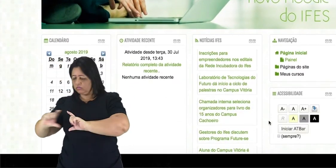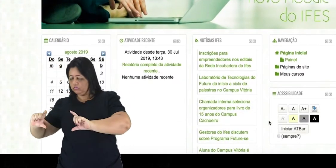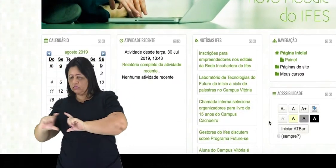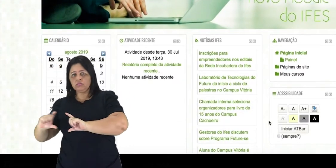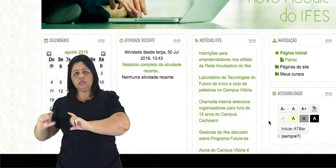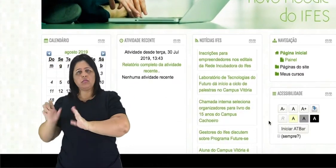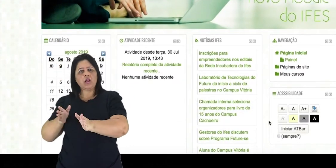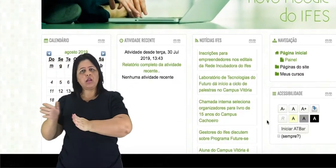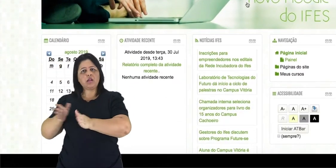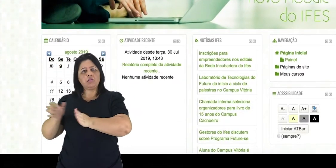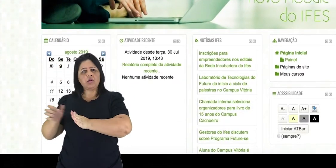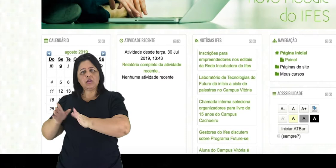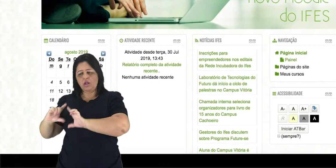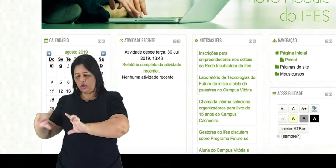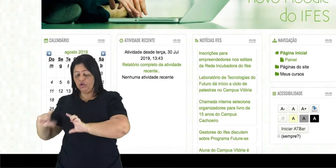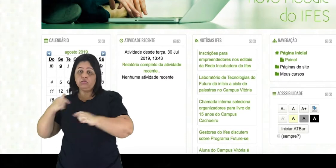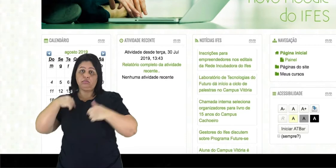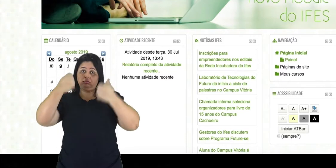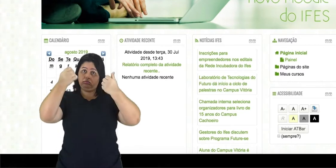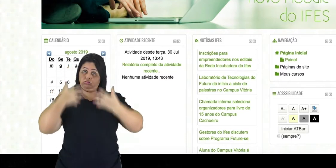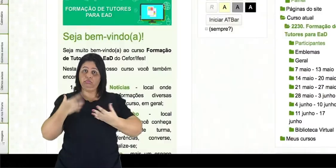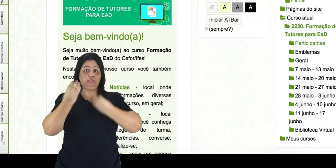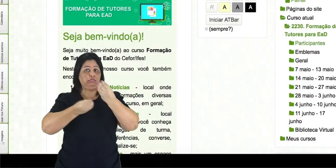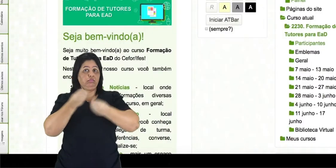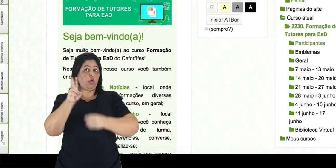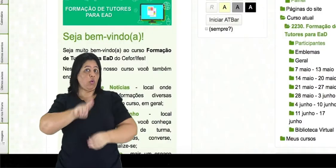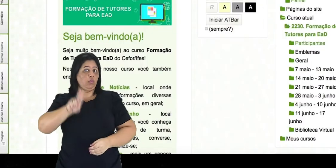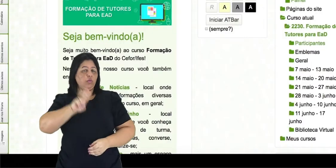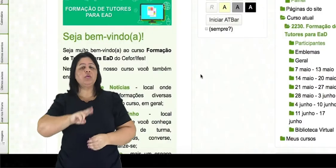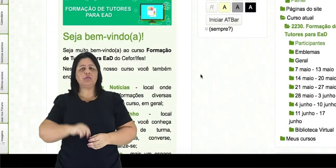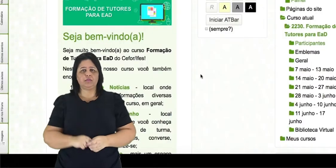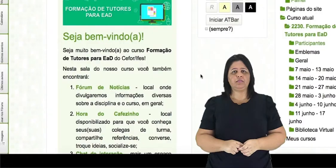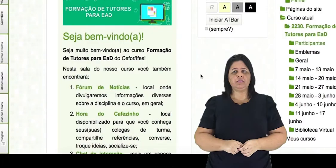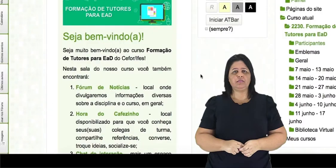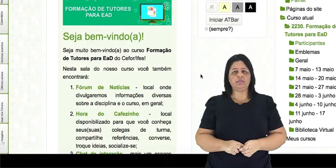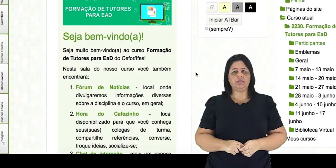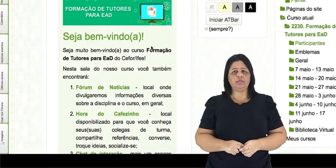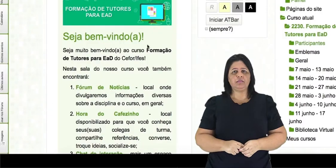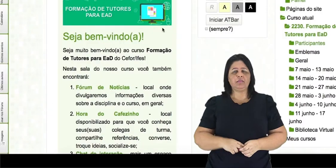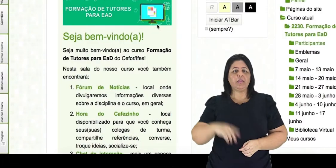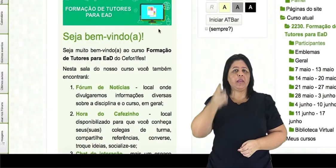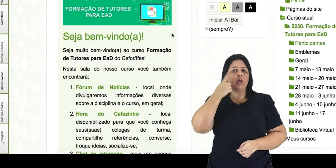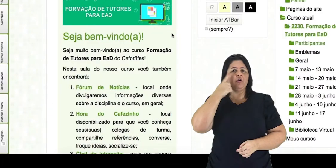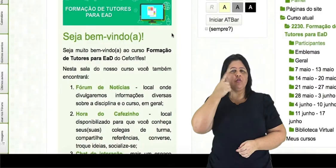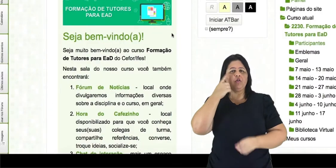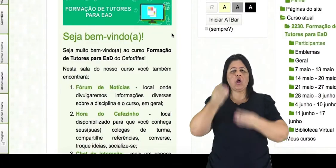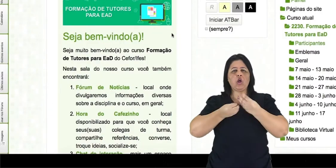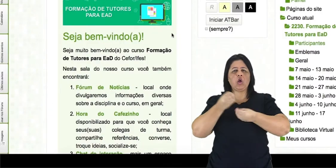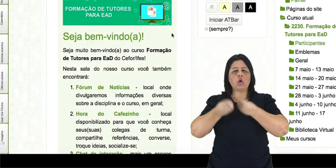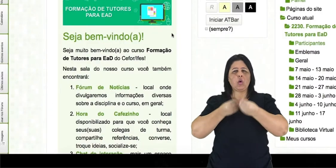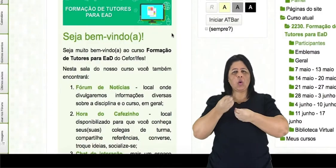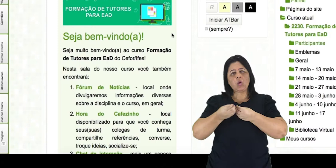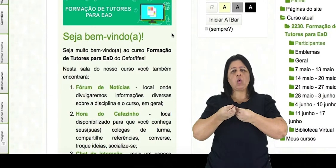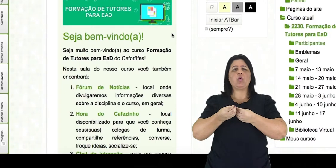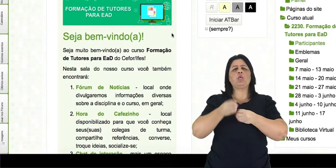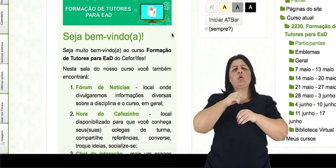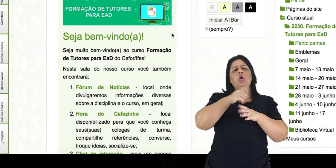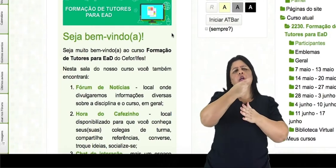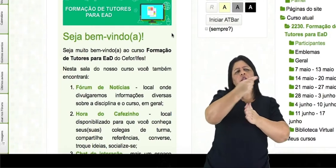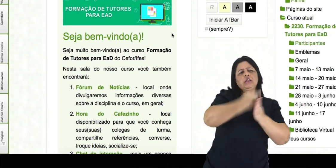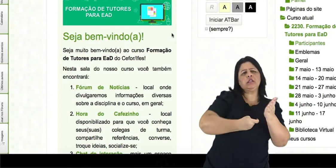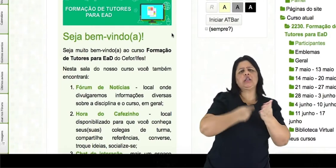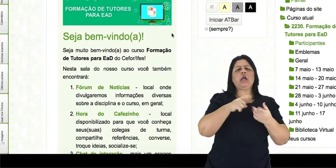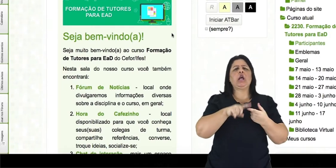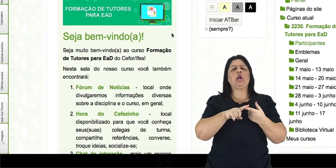de acessibilidade. Vamos ver como é que eles se comportam dentro de um curso. Então, eu escolhi aqui um curso com bastante